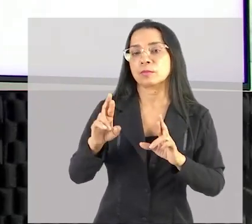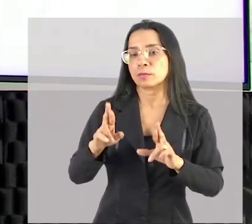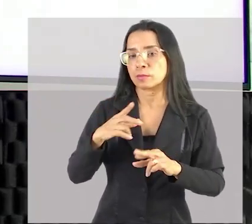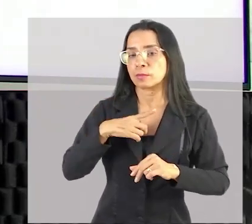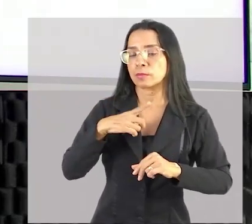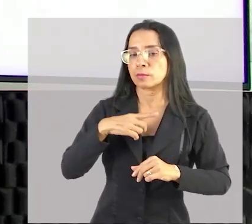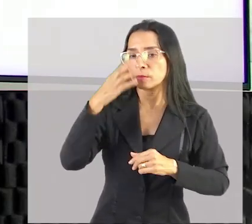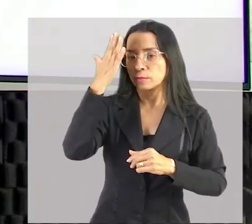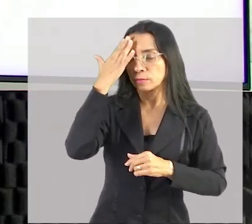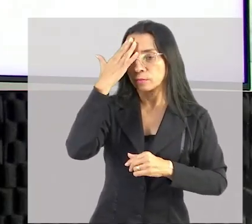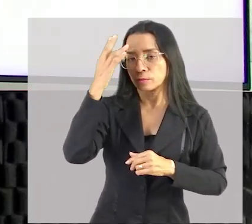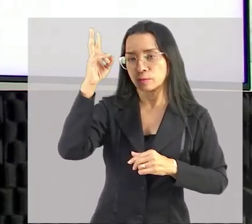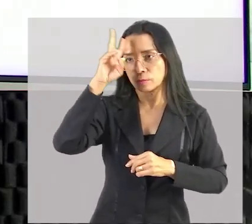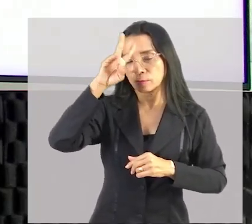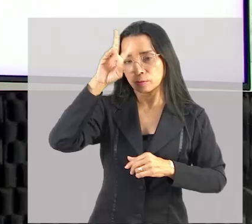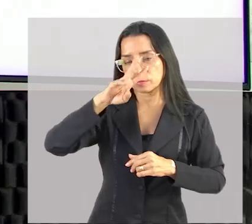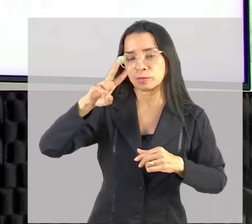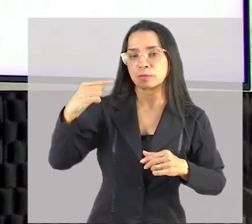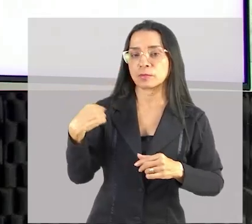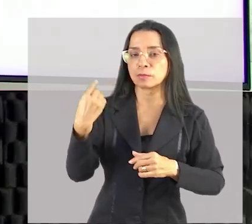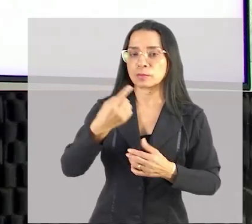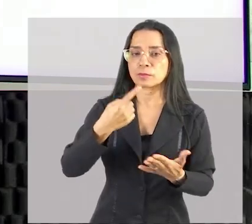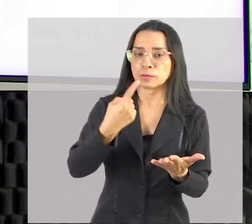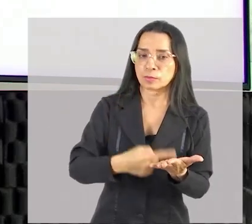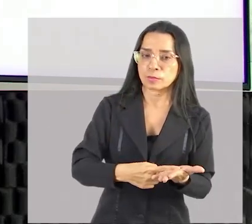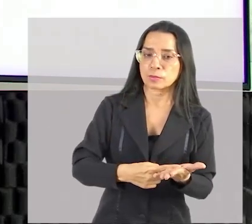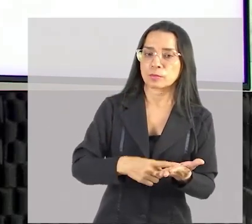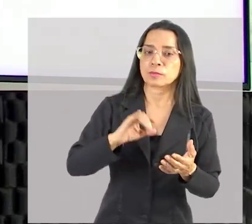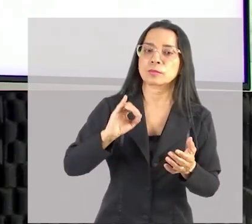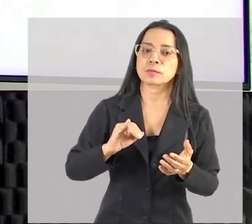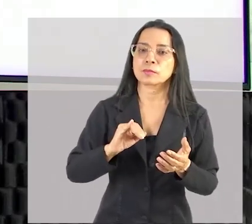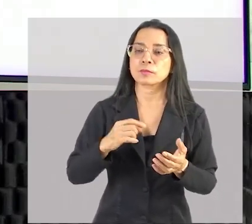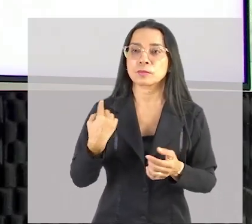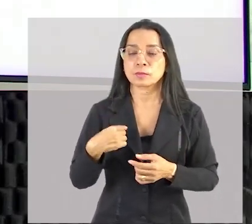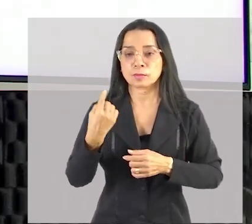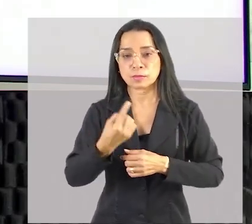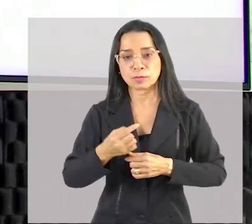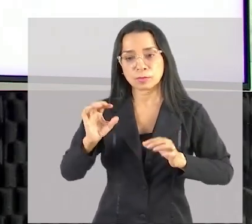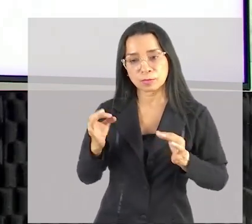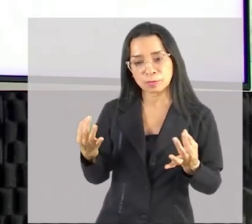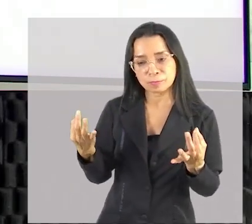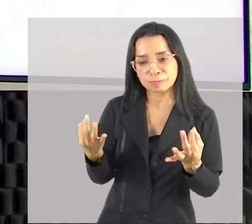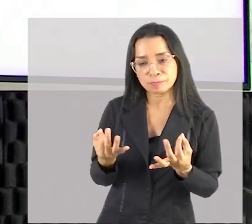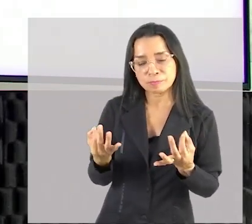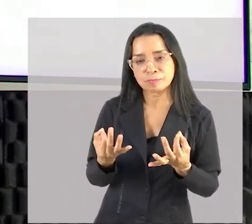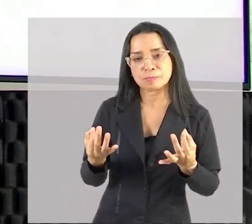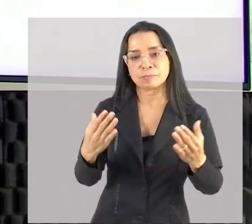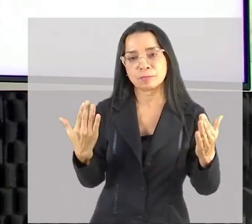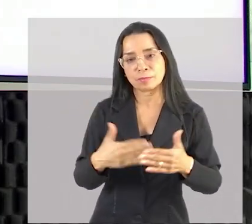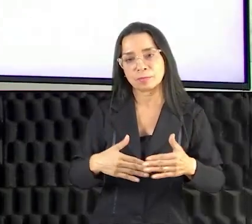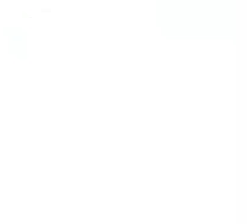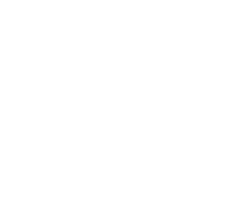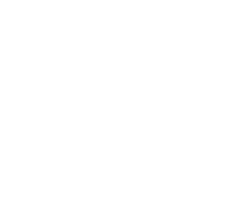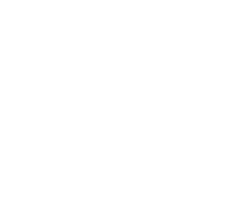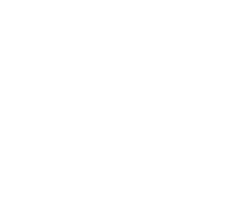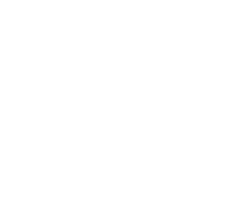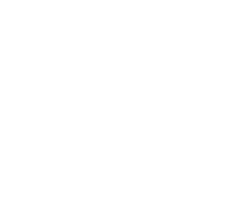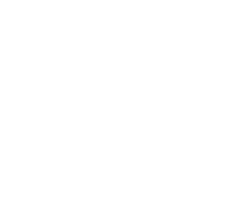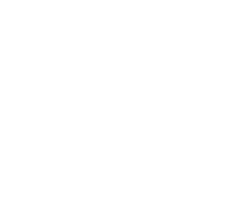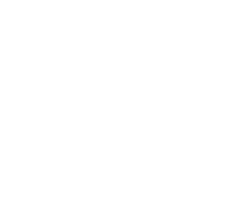entendido. Lembra do nosso acordo. Se Deus quiser, a gente vai botar para fechar tudo. E eu te vejo no próximo vídeo. Valeu, galera!